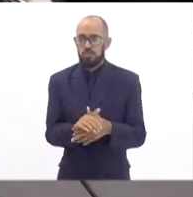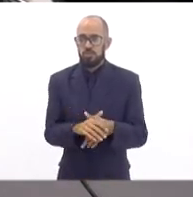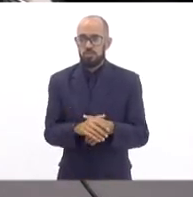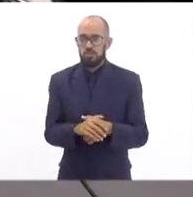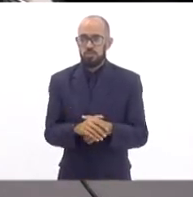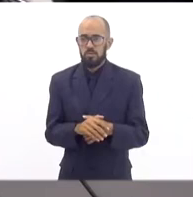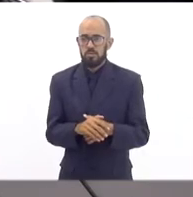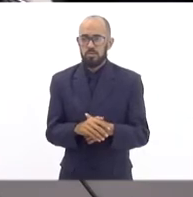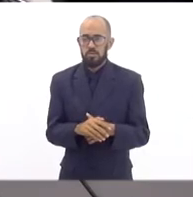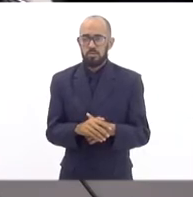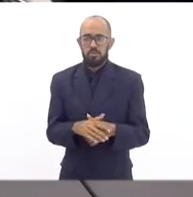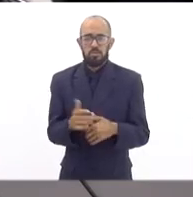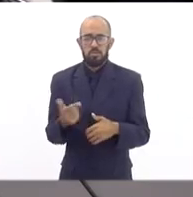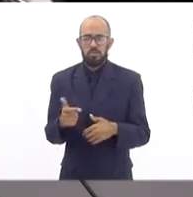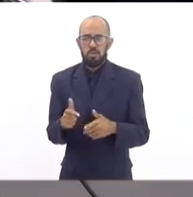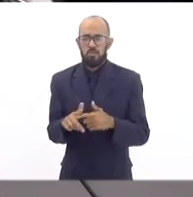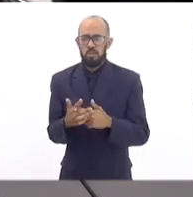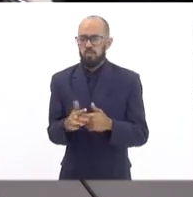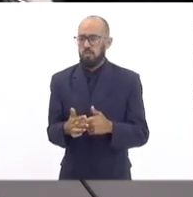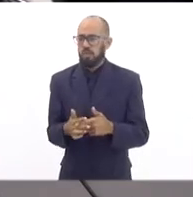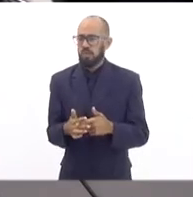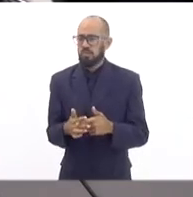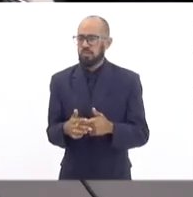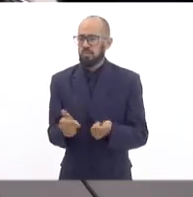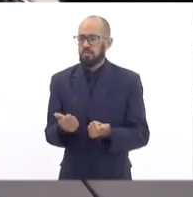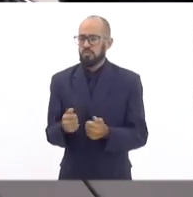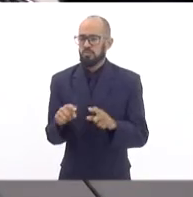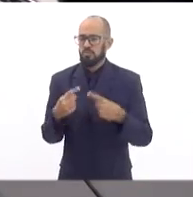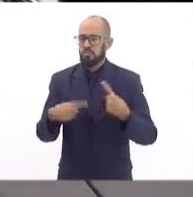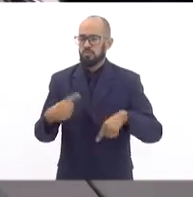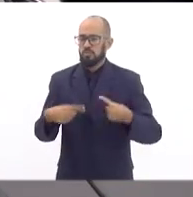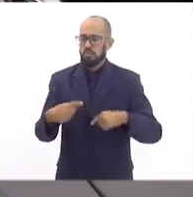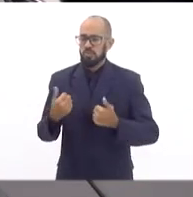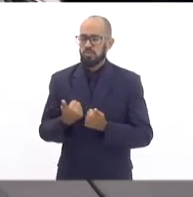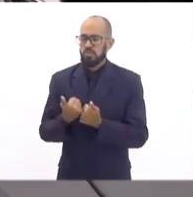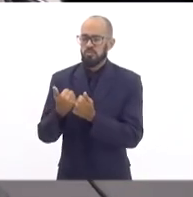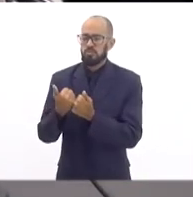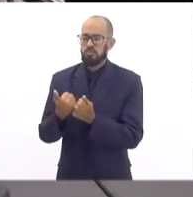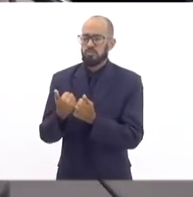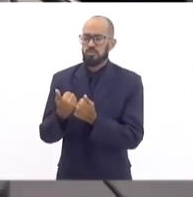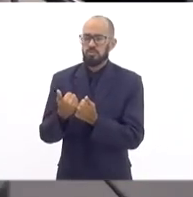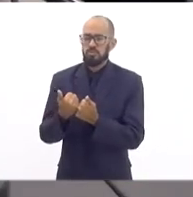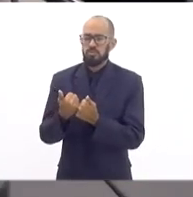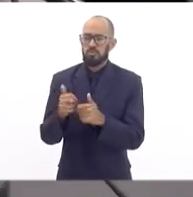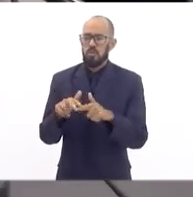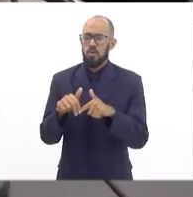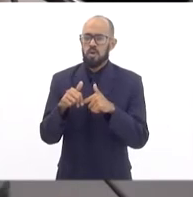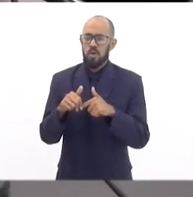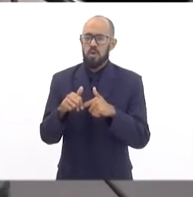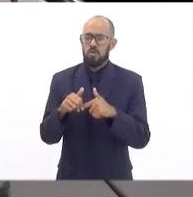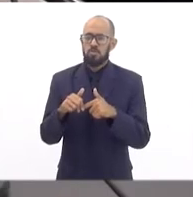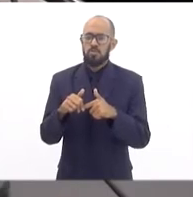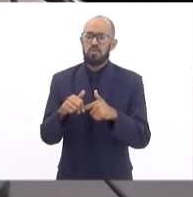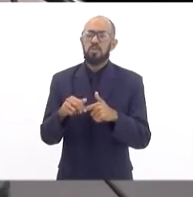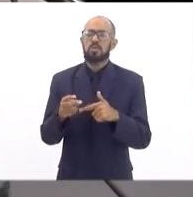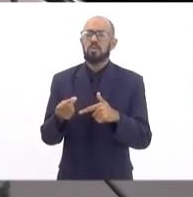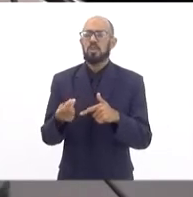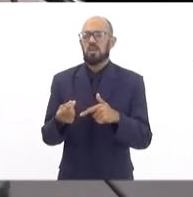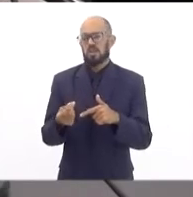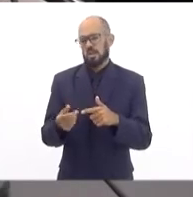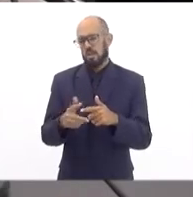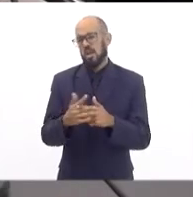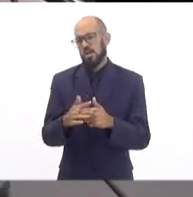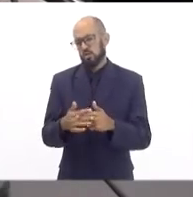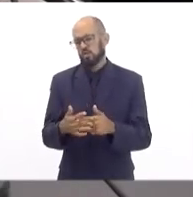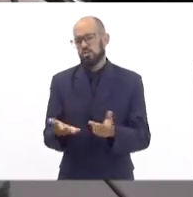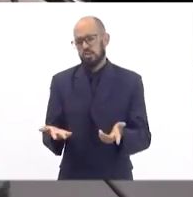nenhuma formulação de política de subsídio em razão dessa diferença tarifária, mas vai ter agora no 12º. A